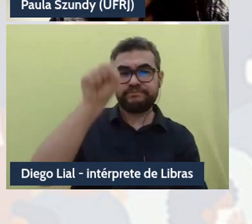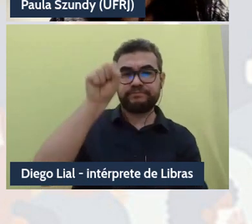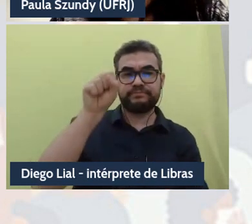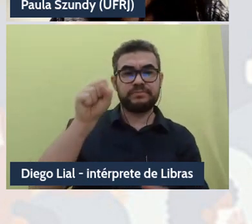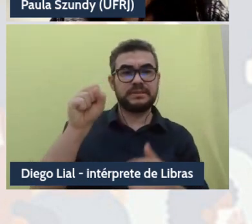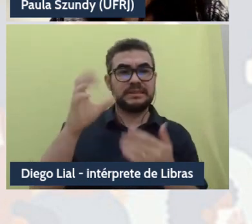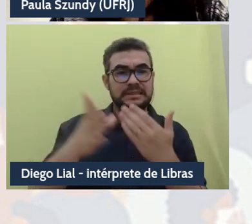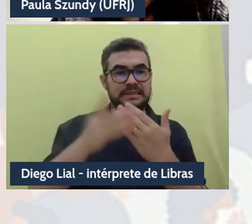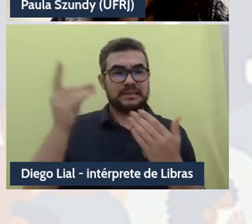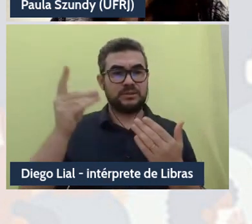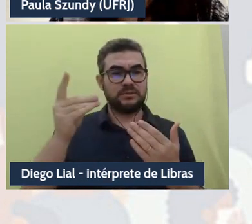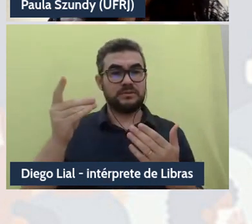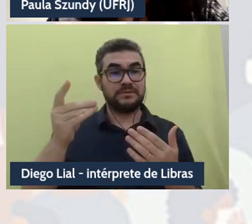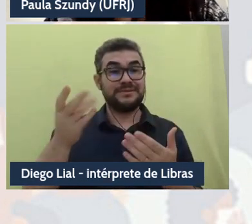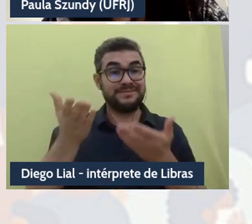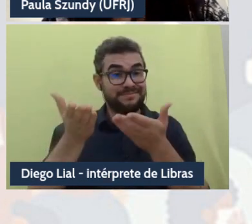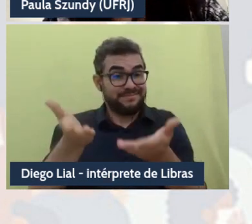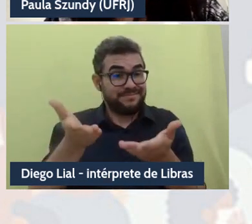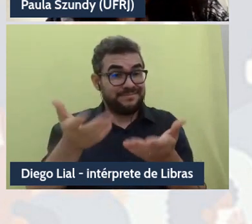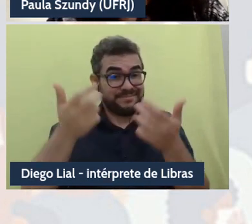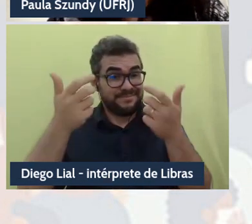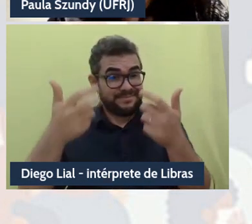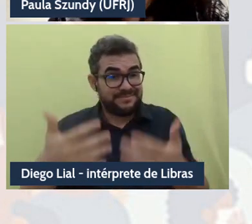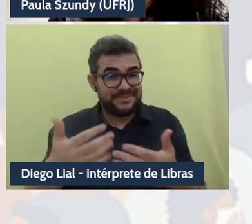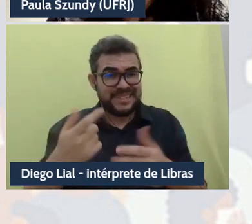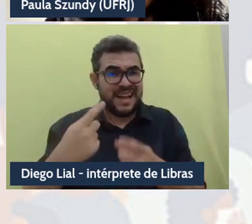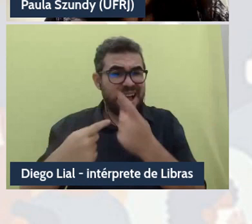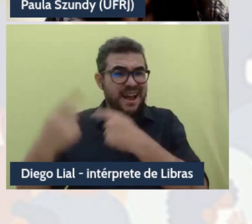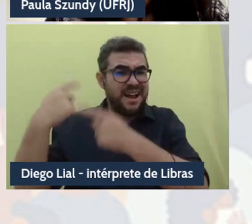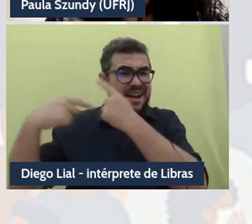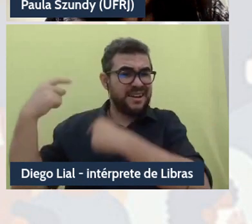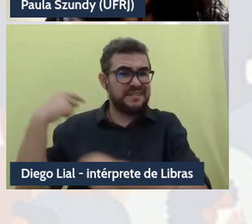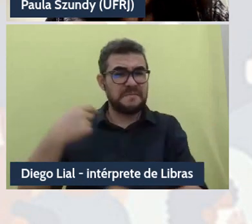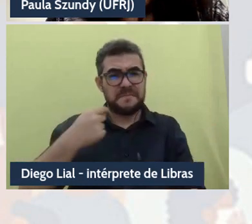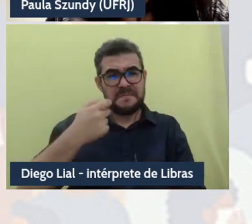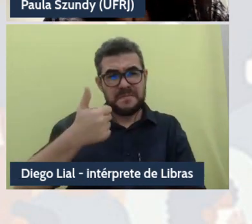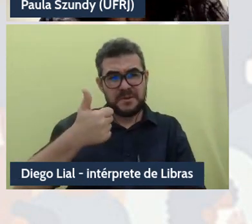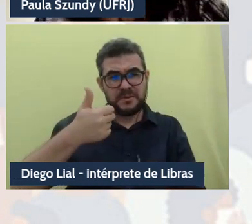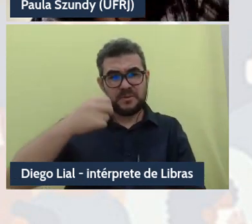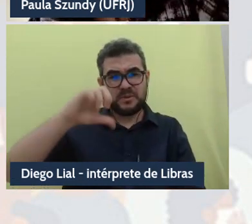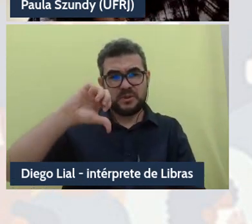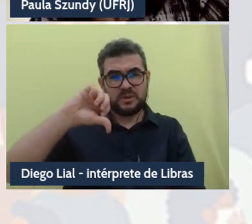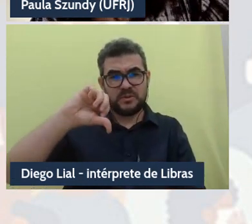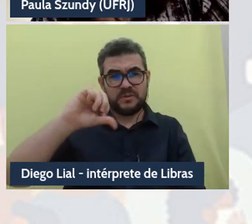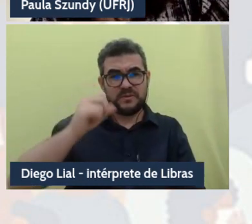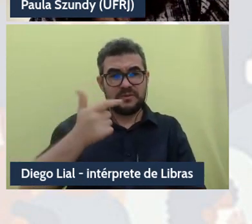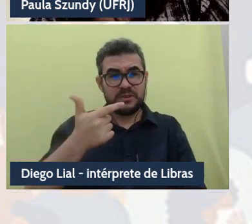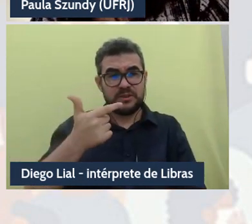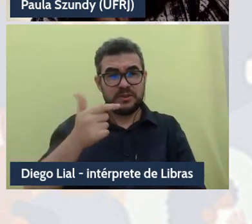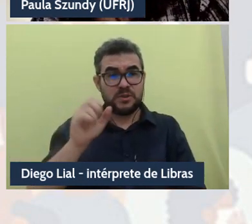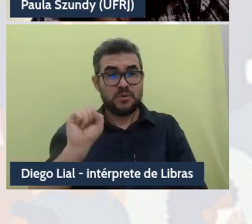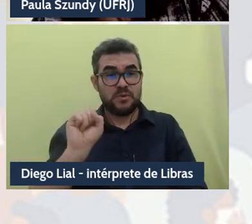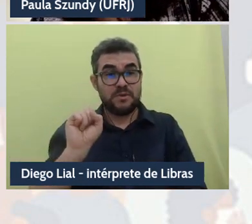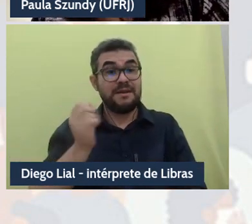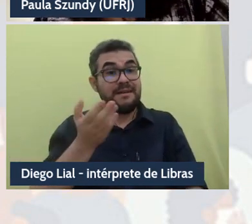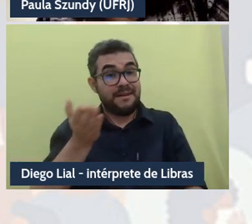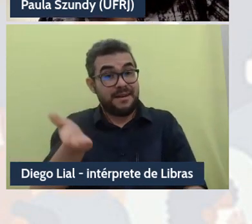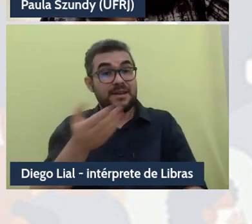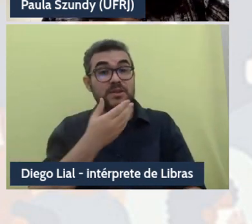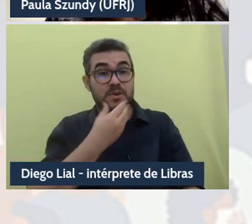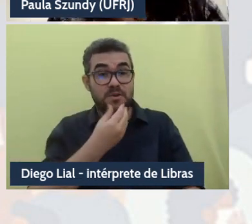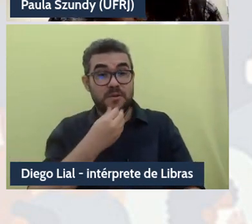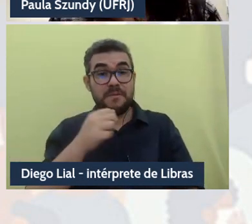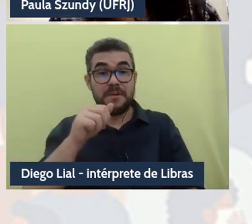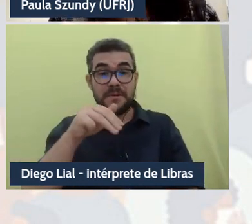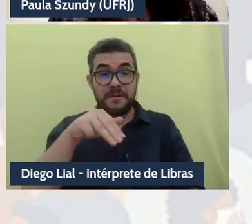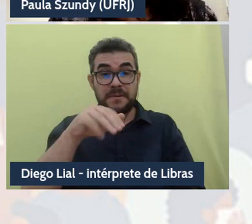em 1928, né, Medvedev já nos lembrava que as ideologias, elas são